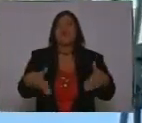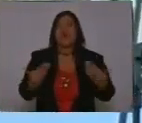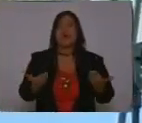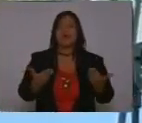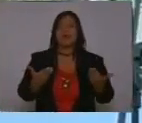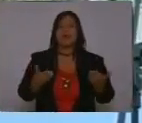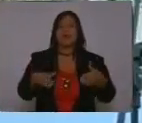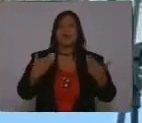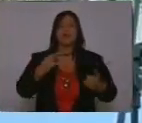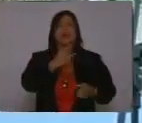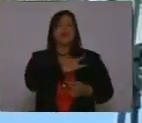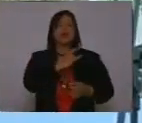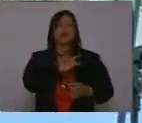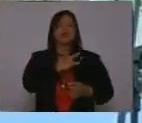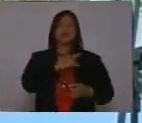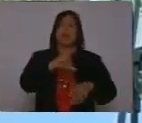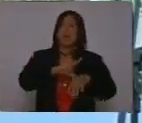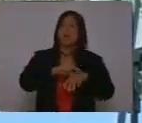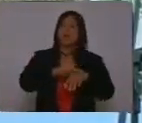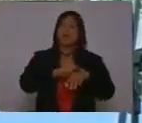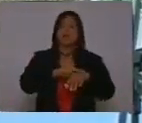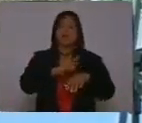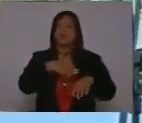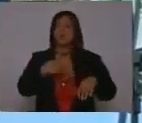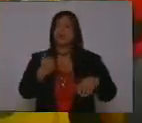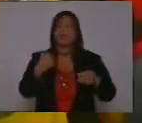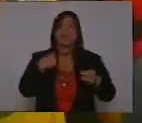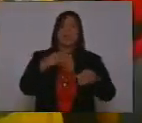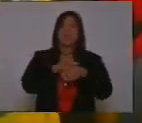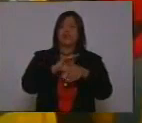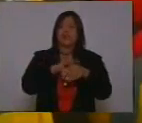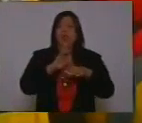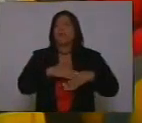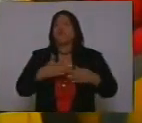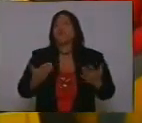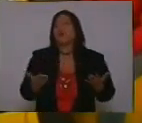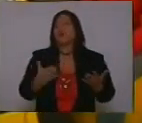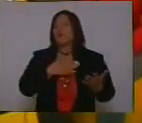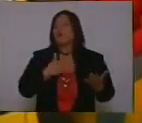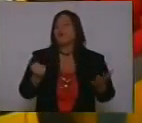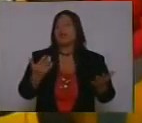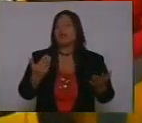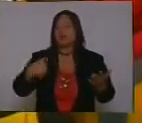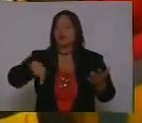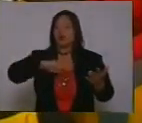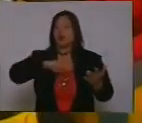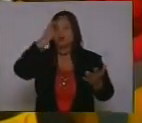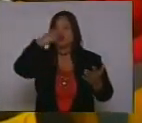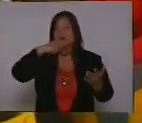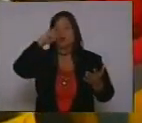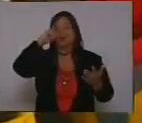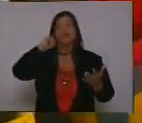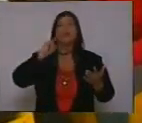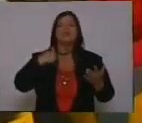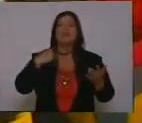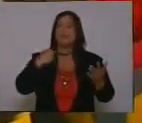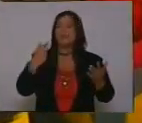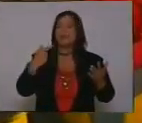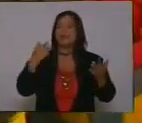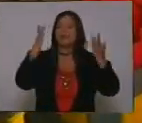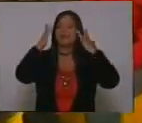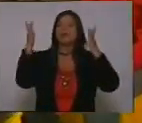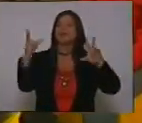uma universidade de medicina não quer que o jovem vá estudar medicina, por quê? Porque nós outros adquirimos o mesmo nível de